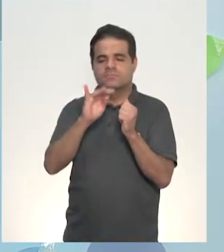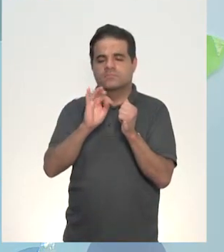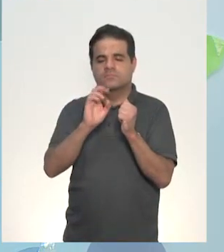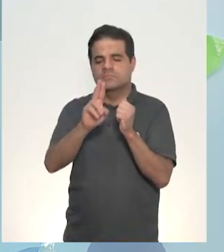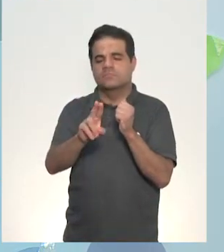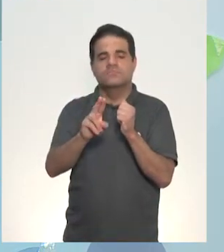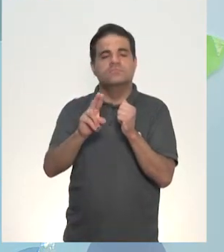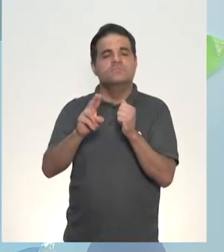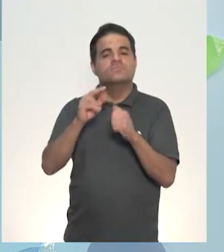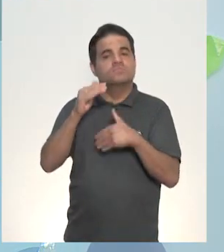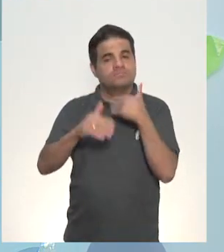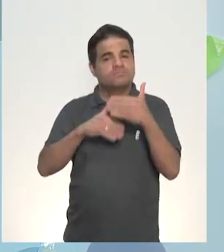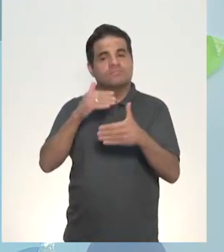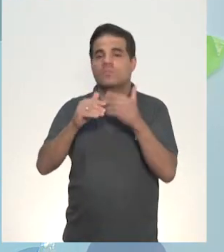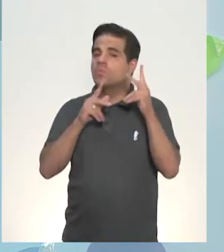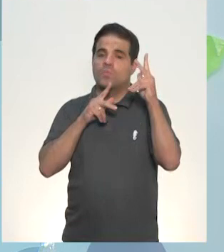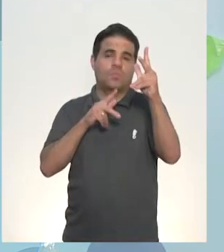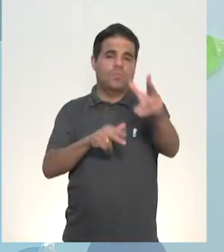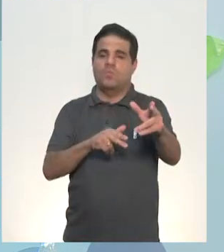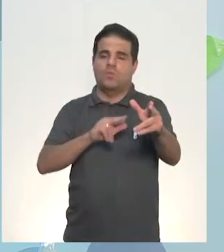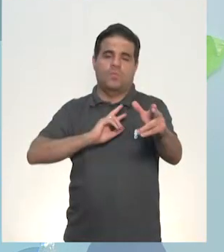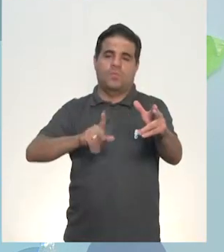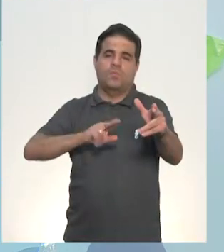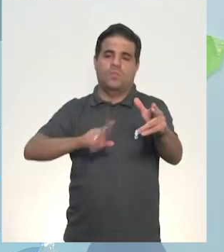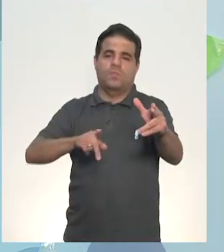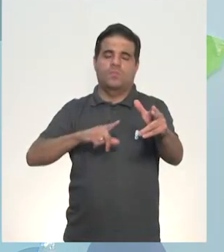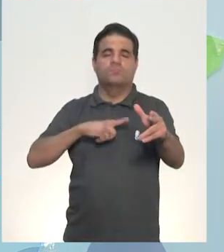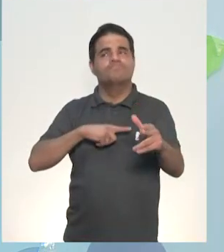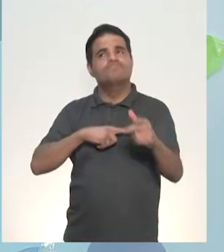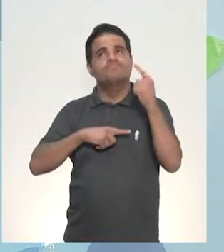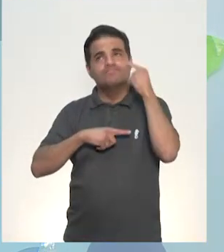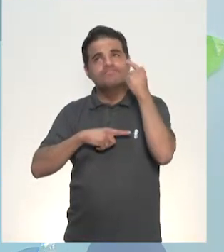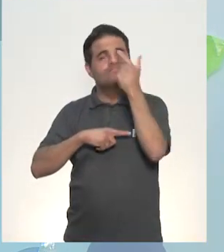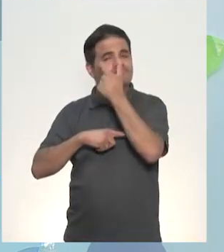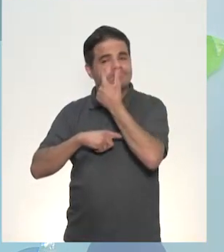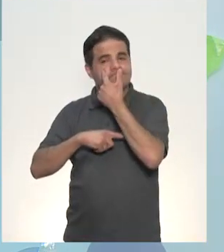oblíqua e dissimulada. Ela não é igual a uma cigana oblíqua, ela tem